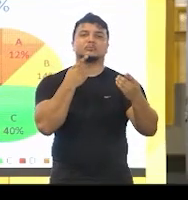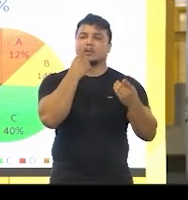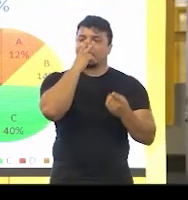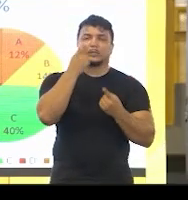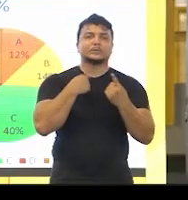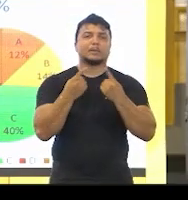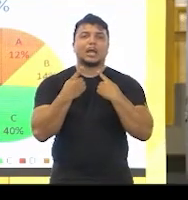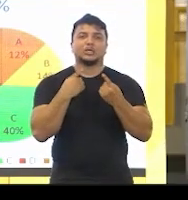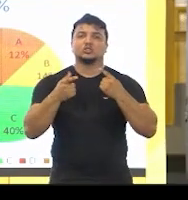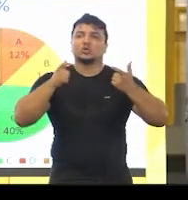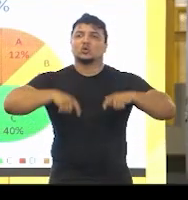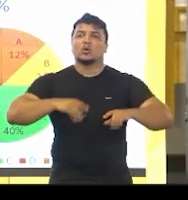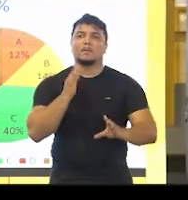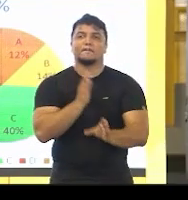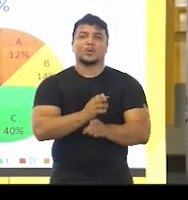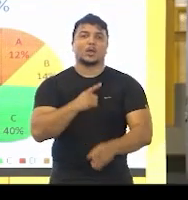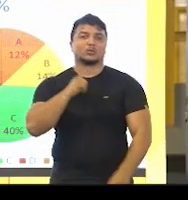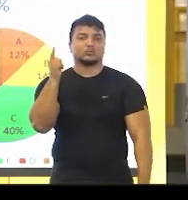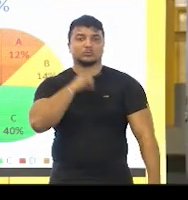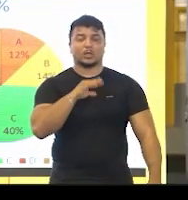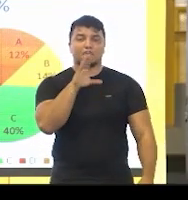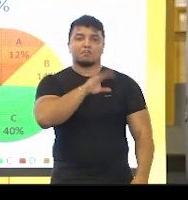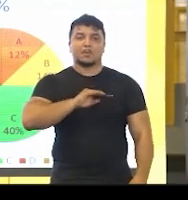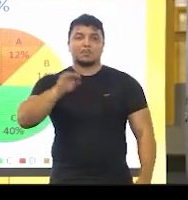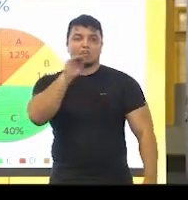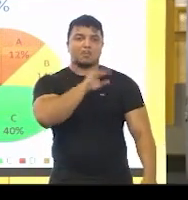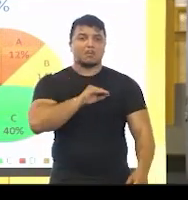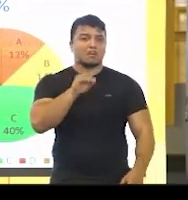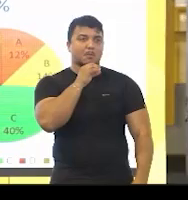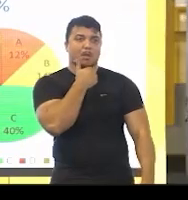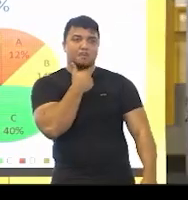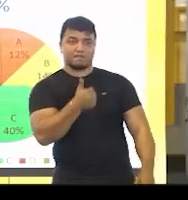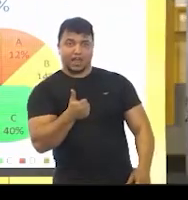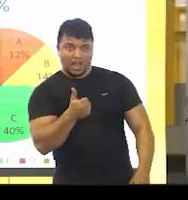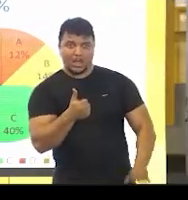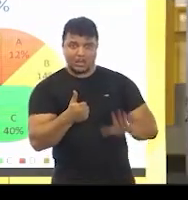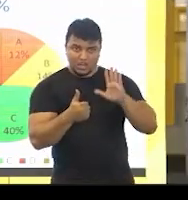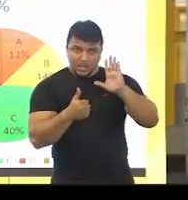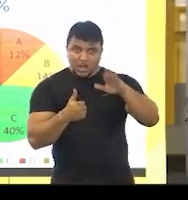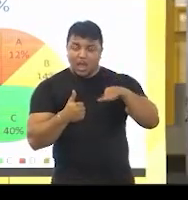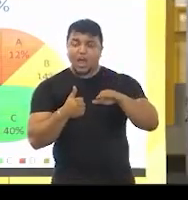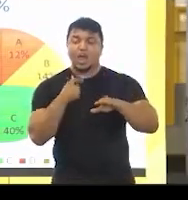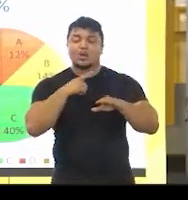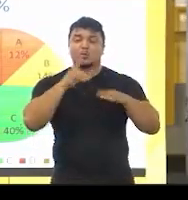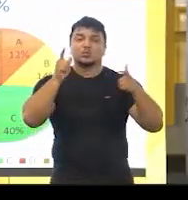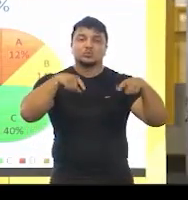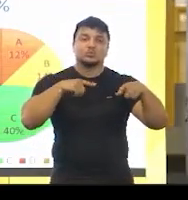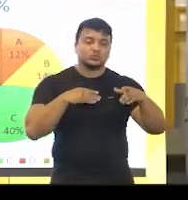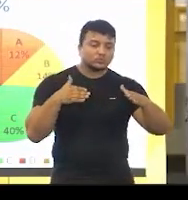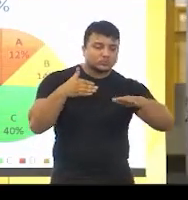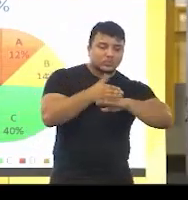debate era favorecido pela arte de falar bem. A arte de falar bem